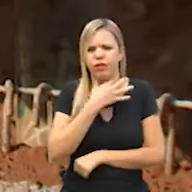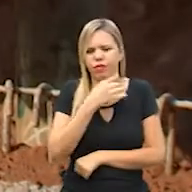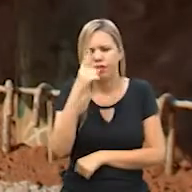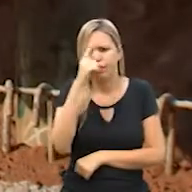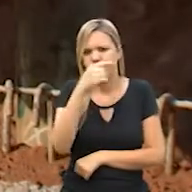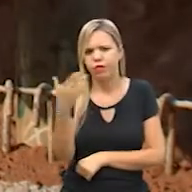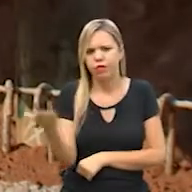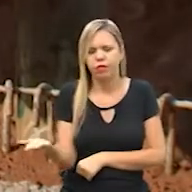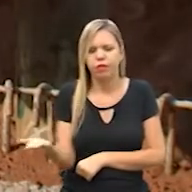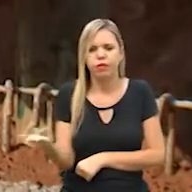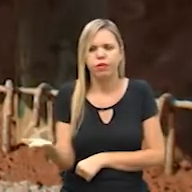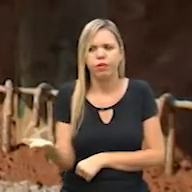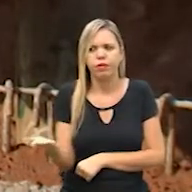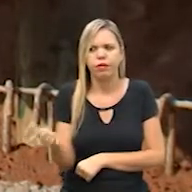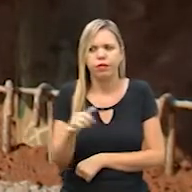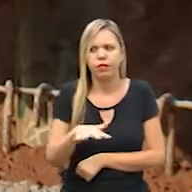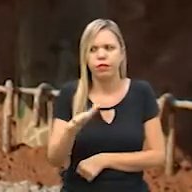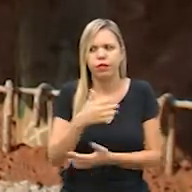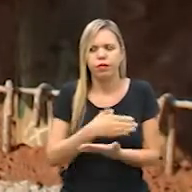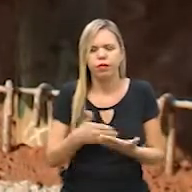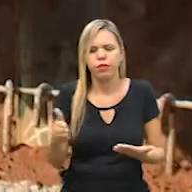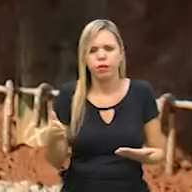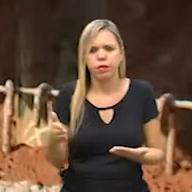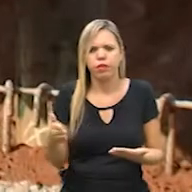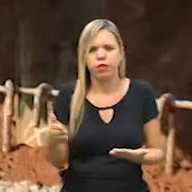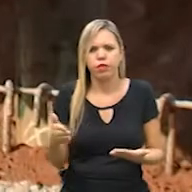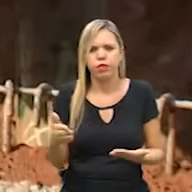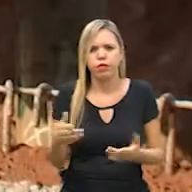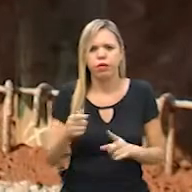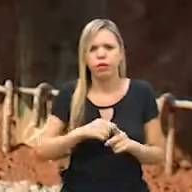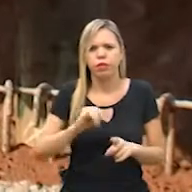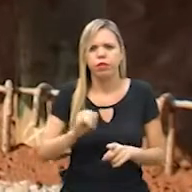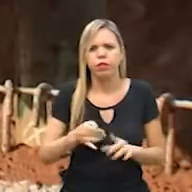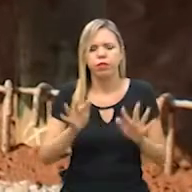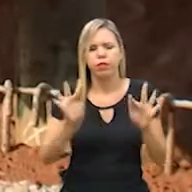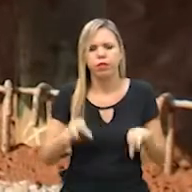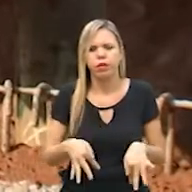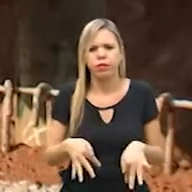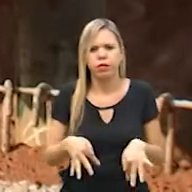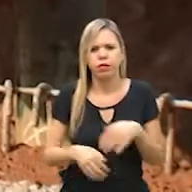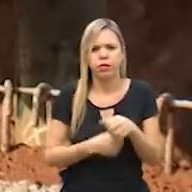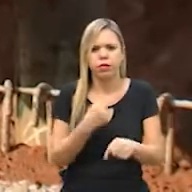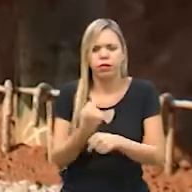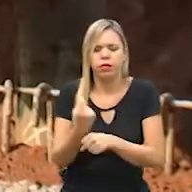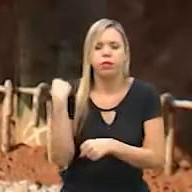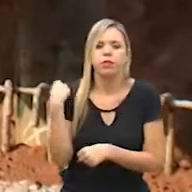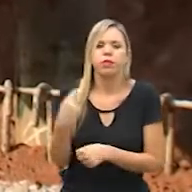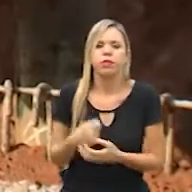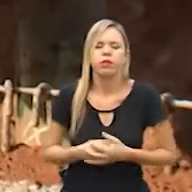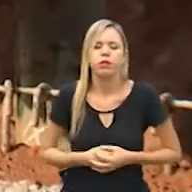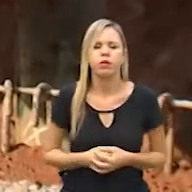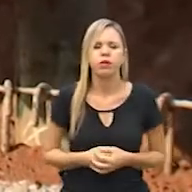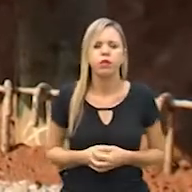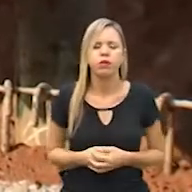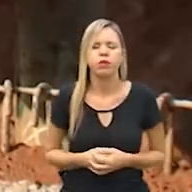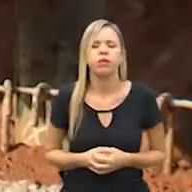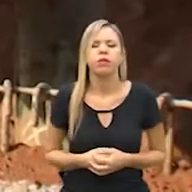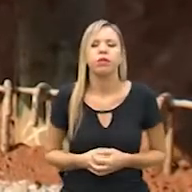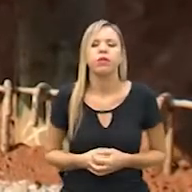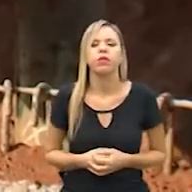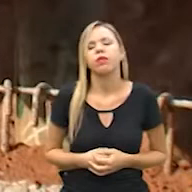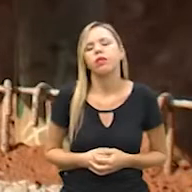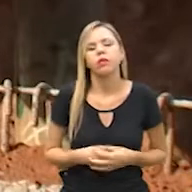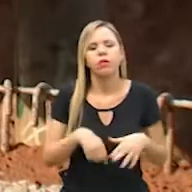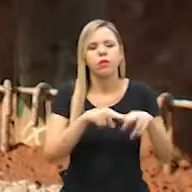grande, porque geralmente no começo mesmo de janeiro, no final do ano passado, até o